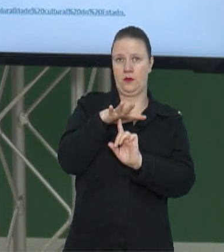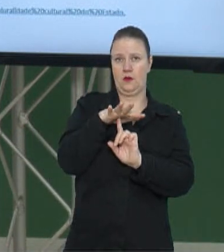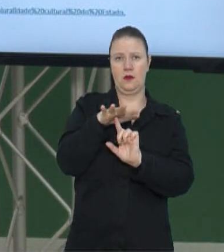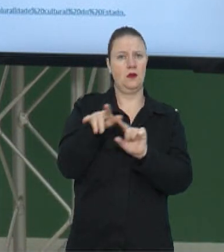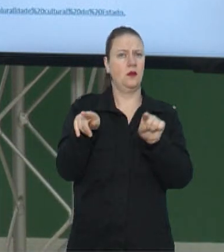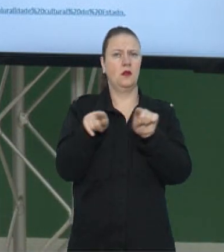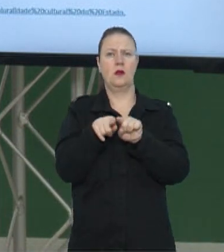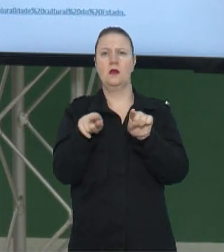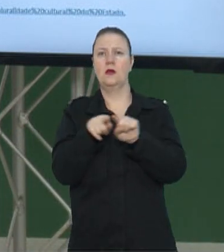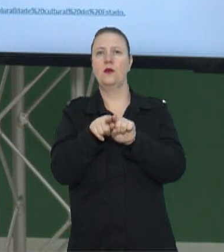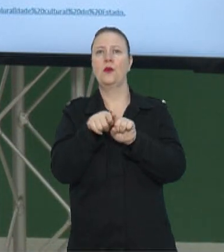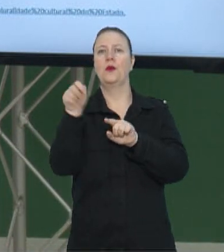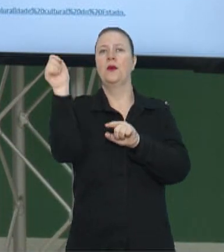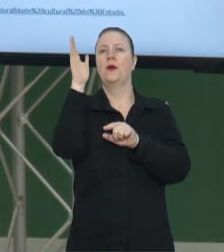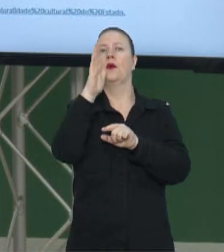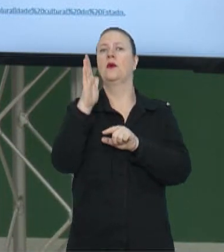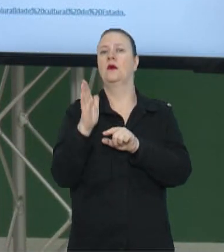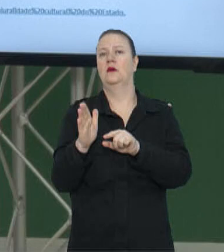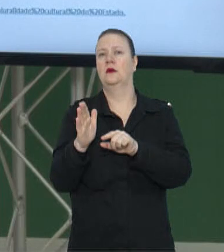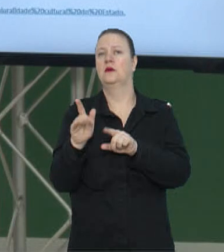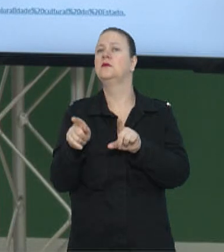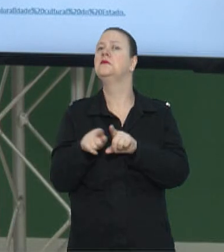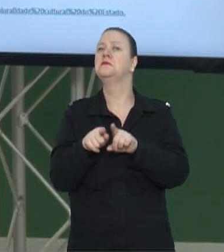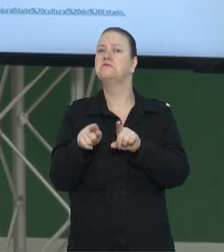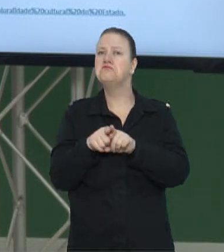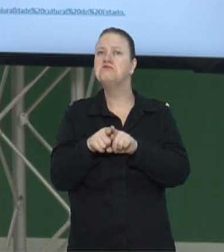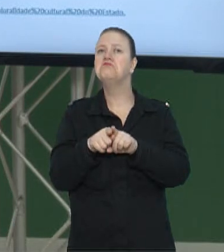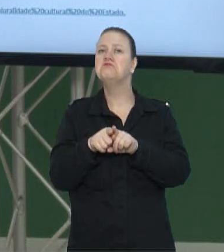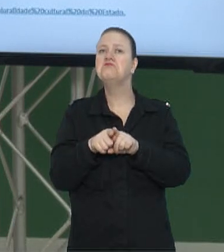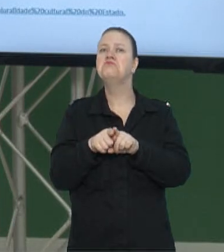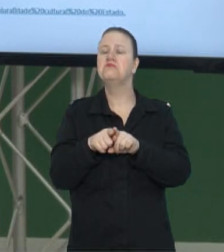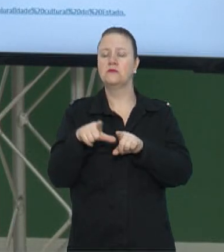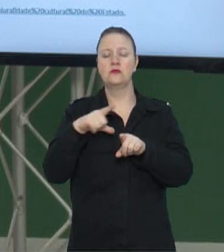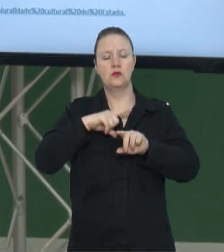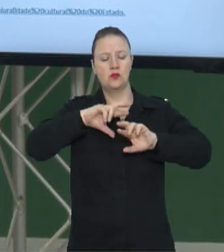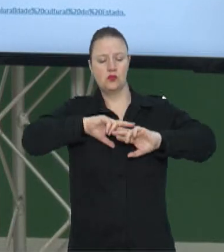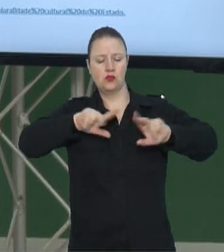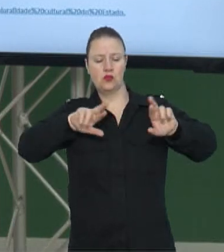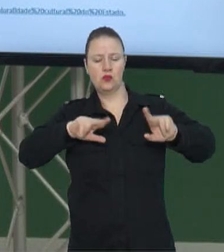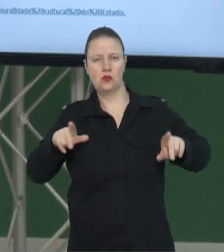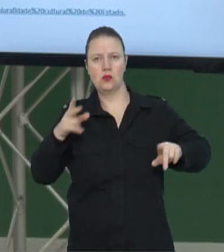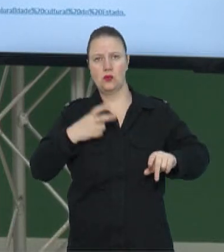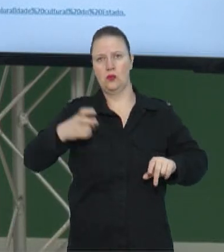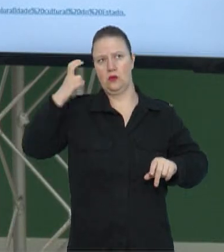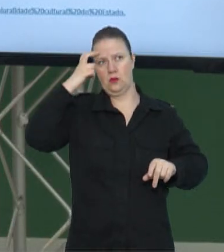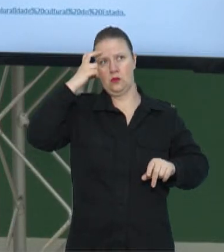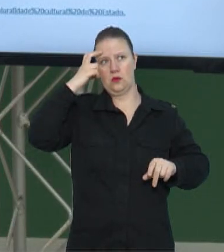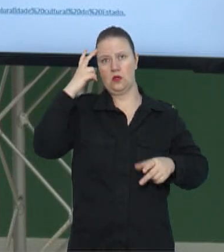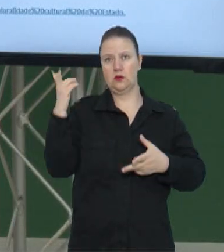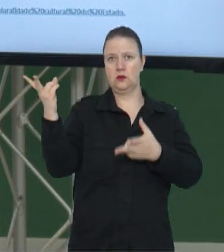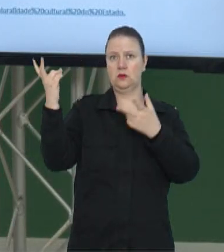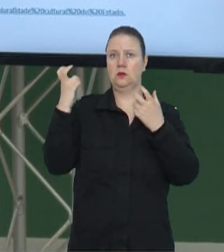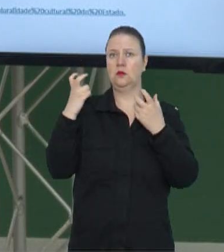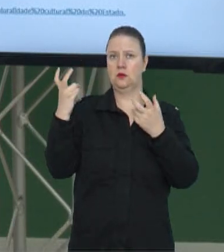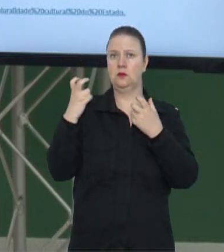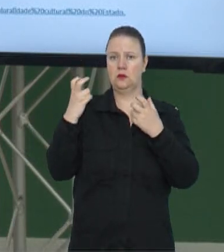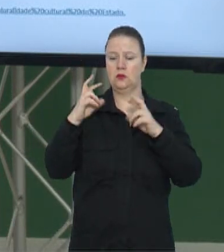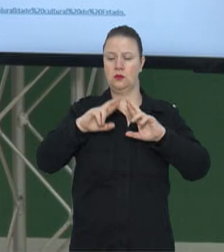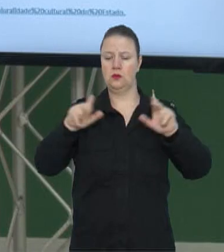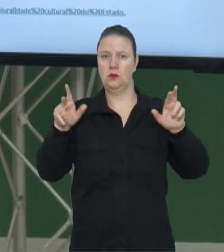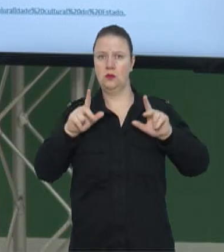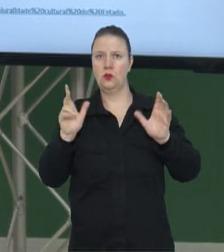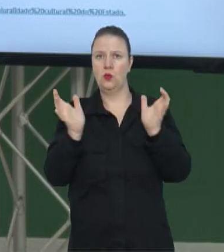Brasil, reflete essa diversidade cultural. Nós vimos lá na formação e nas migrações que